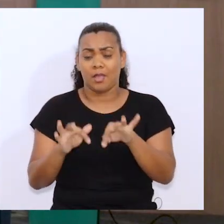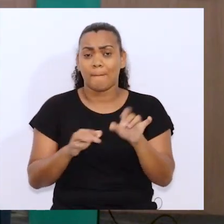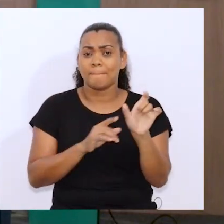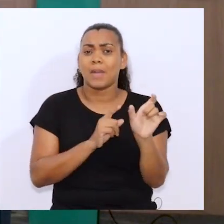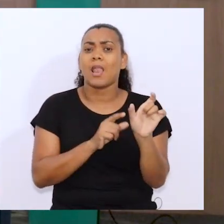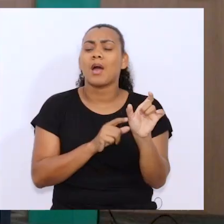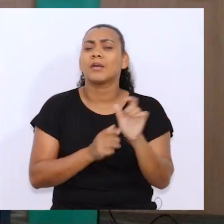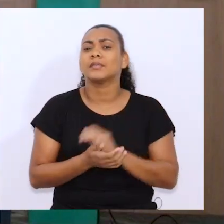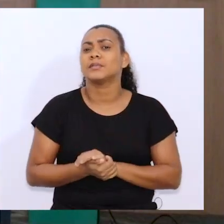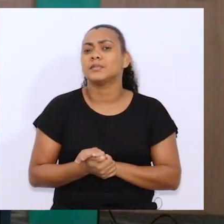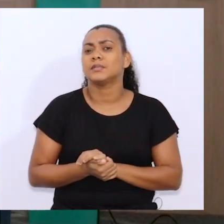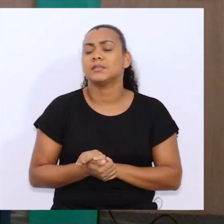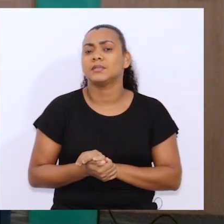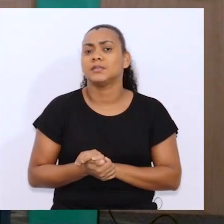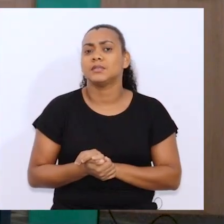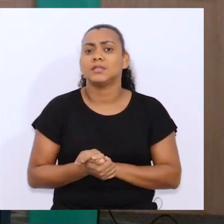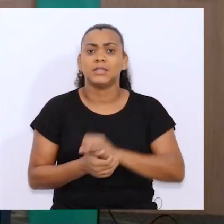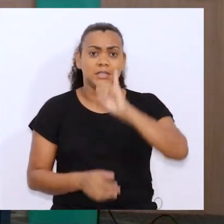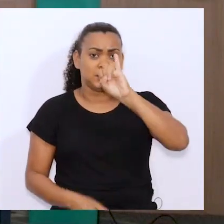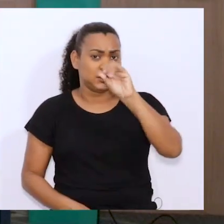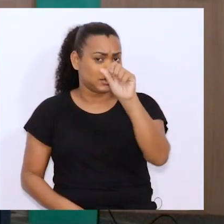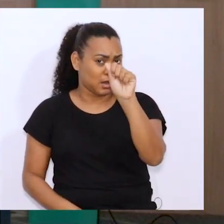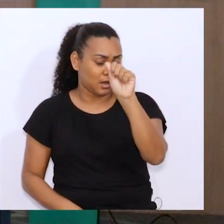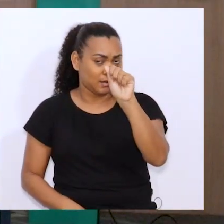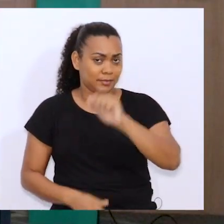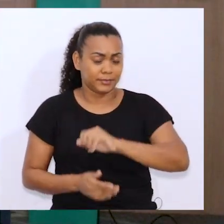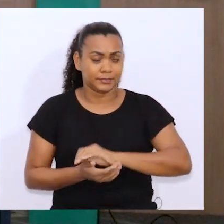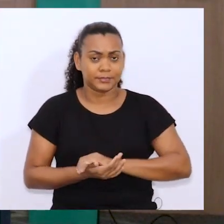palavra, nós temos ia.